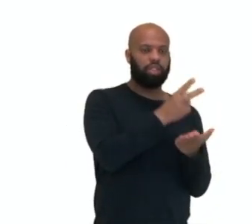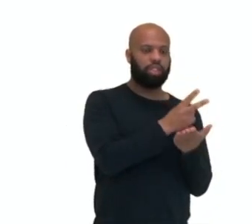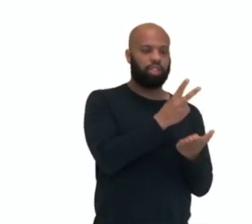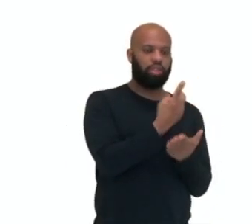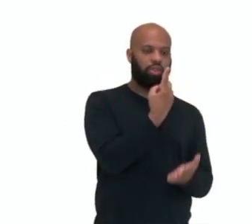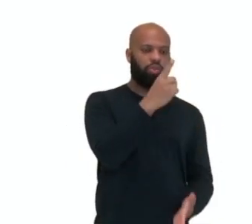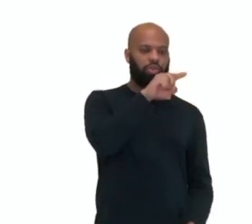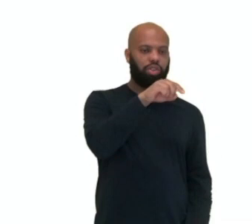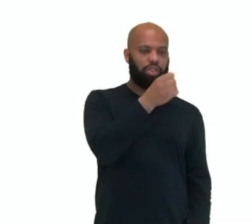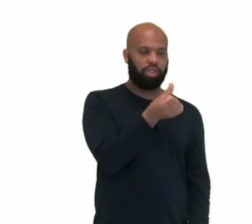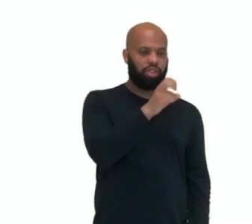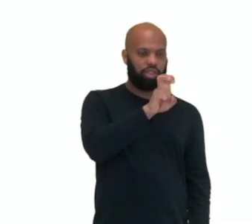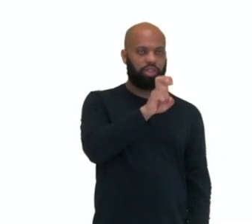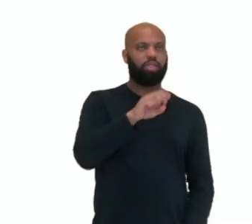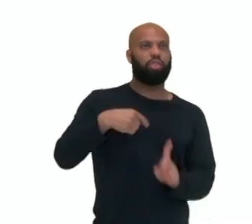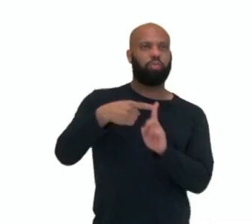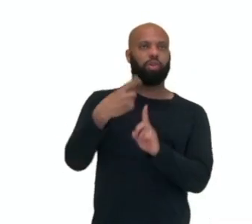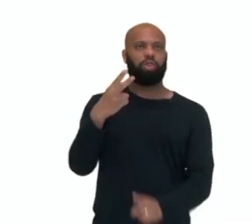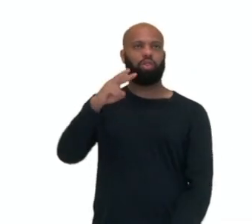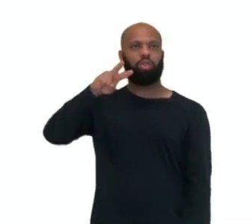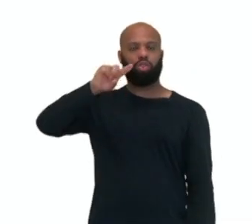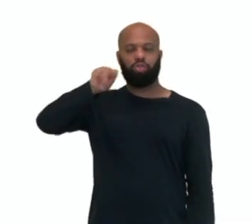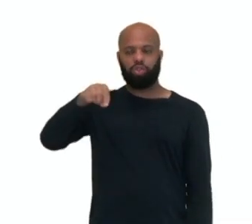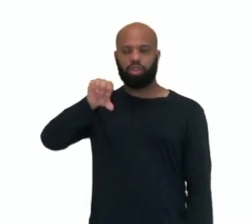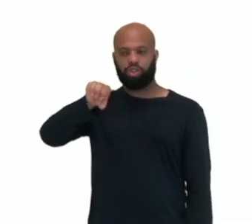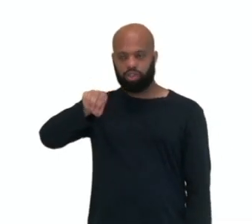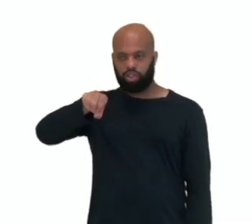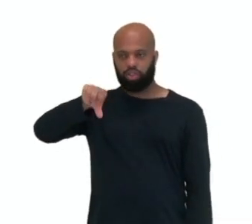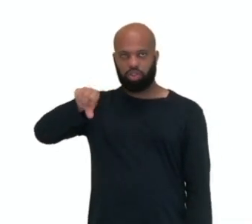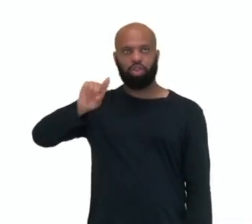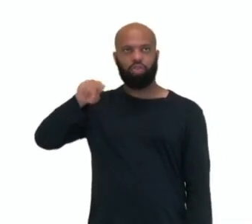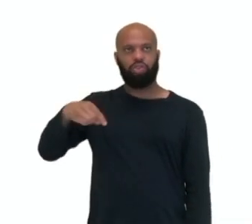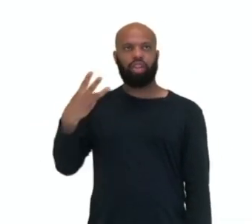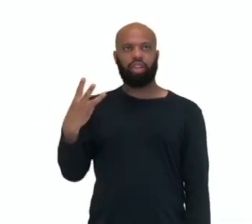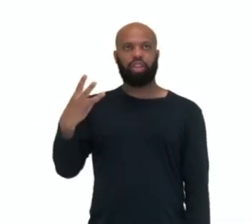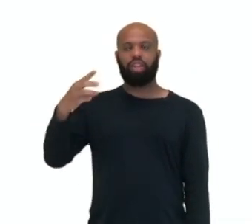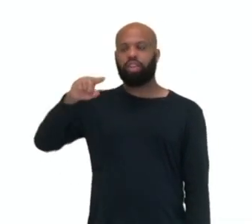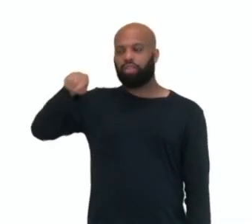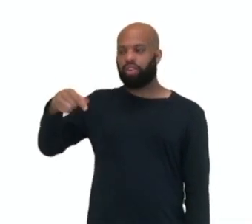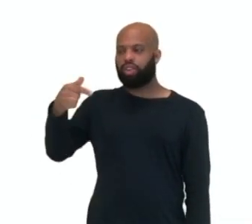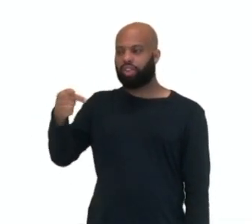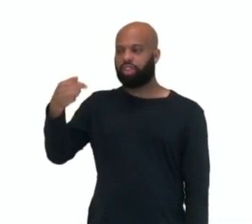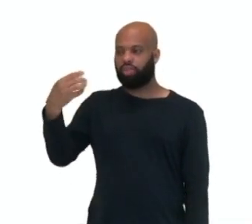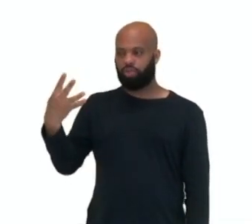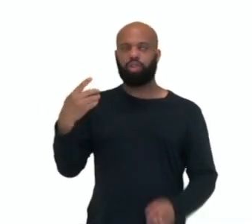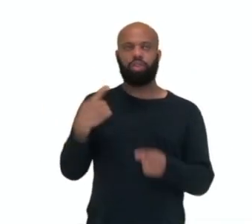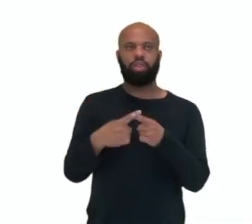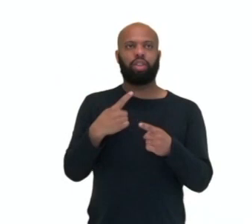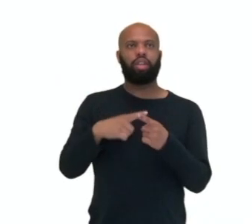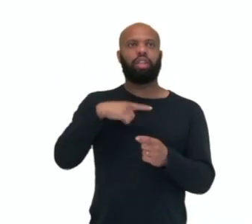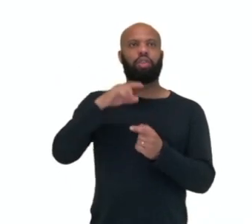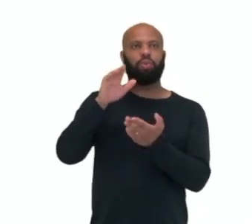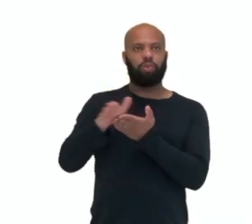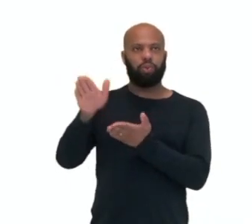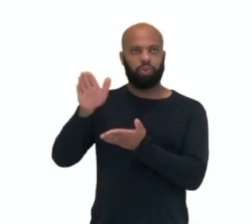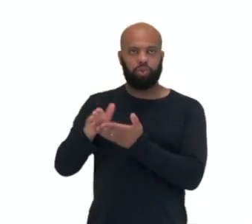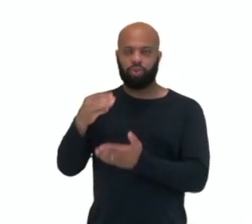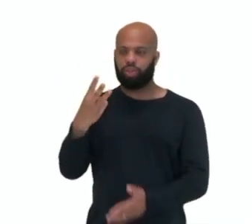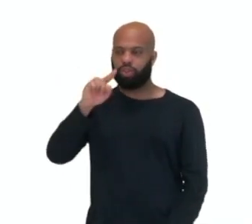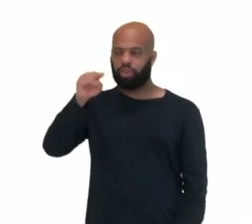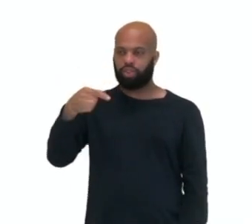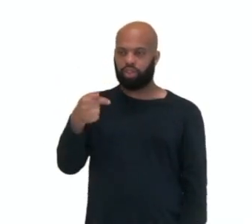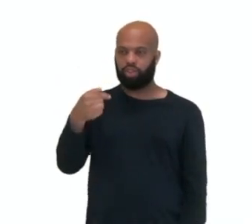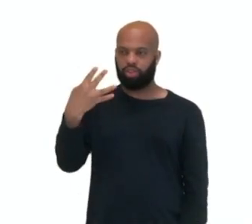1,65, somamos os dois, R$ 3,74. Lembrando que o custo, R$ 3,74,